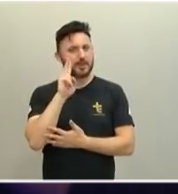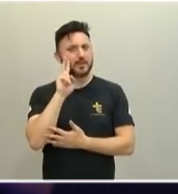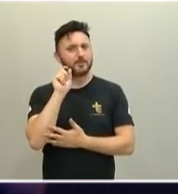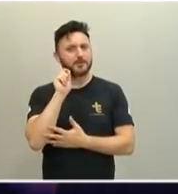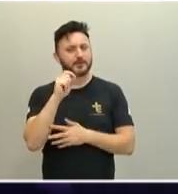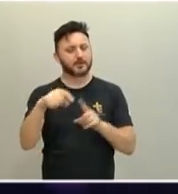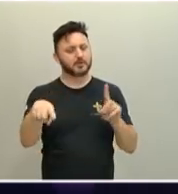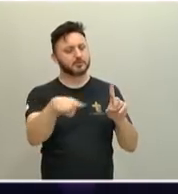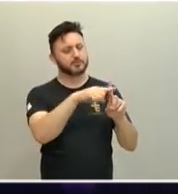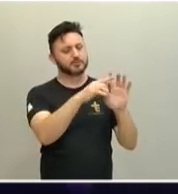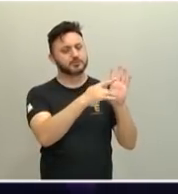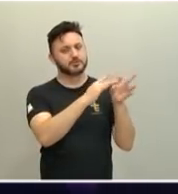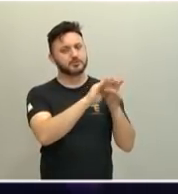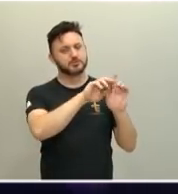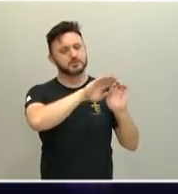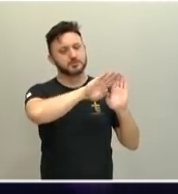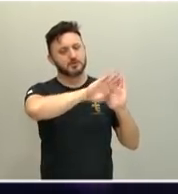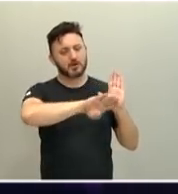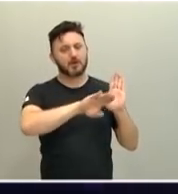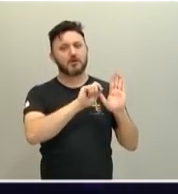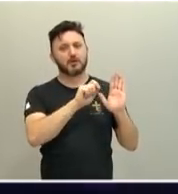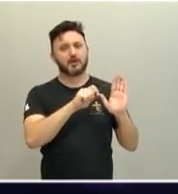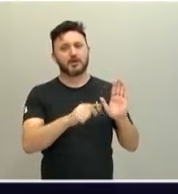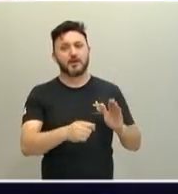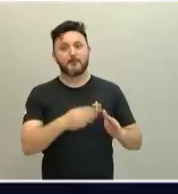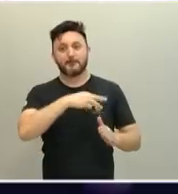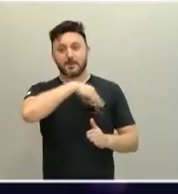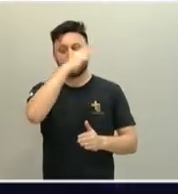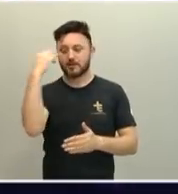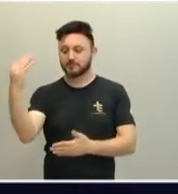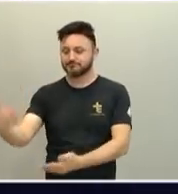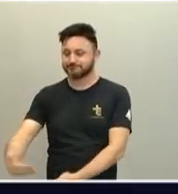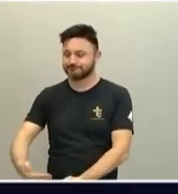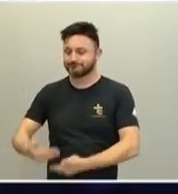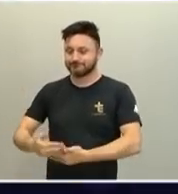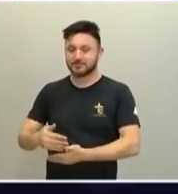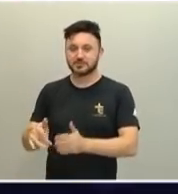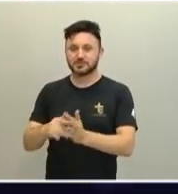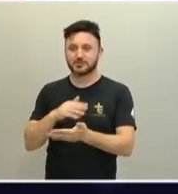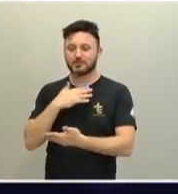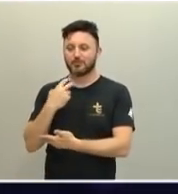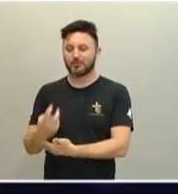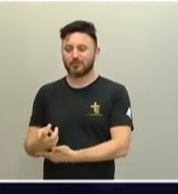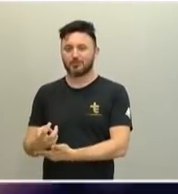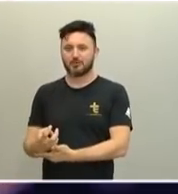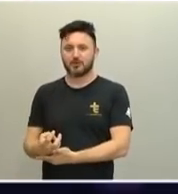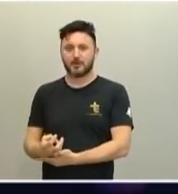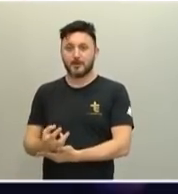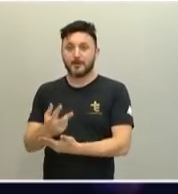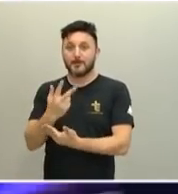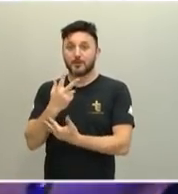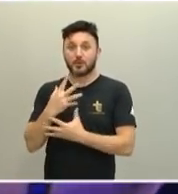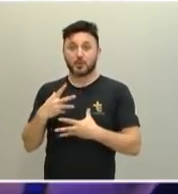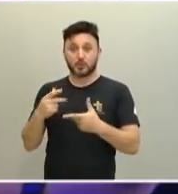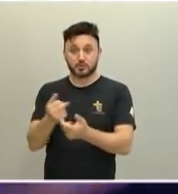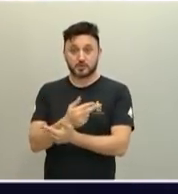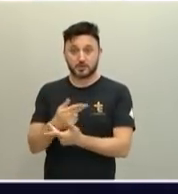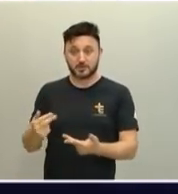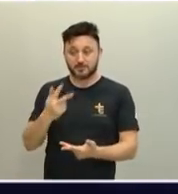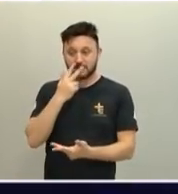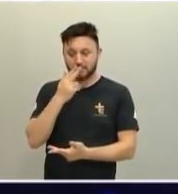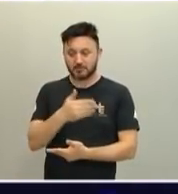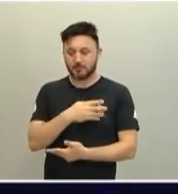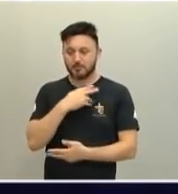E colocado nos braços de Nossa Senhora. Eu quero colocar tudo aquilo que para você parece estar morto, sem vida,